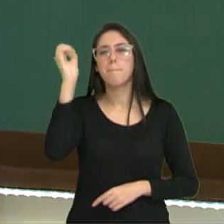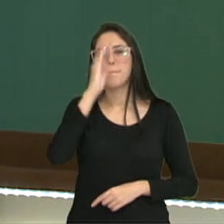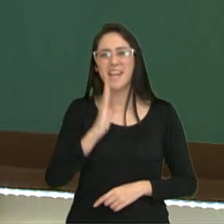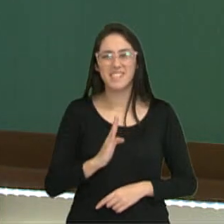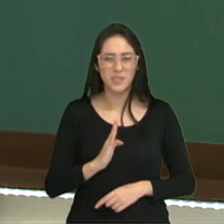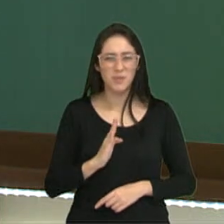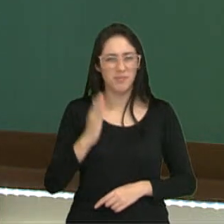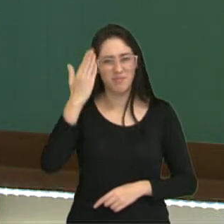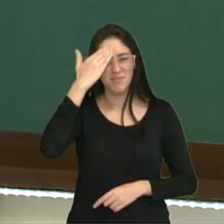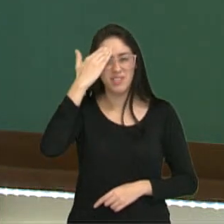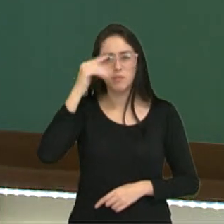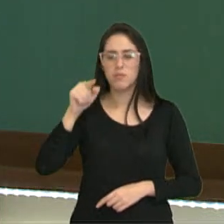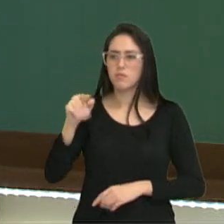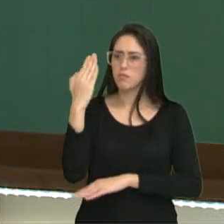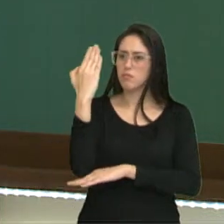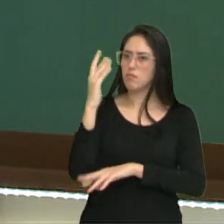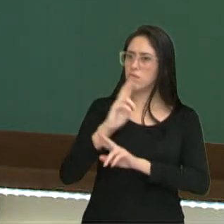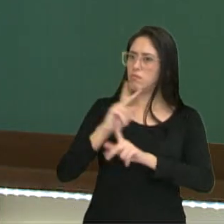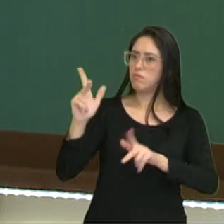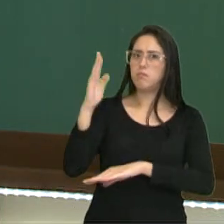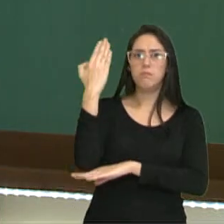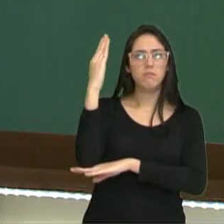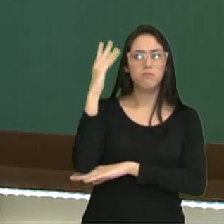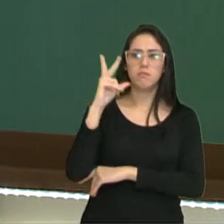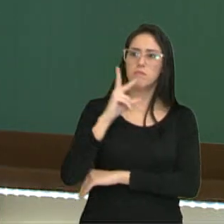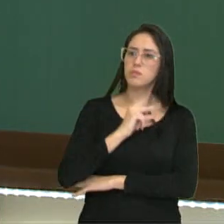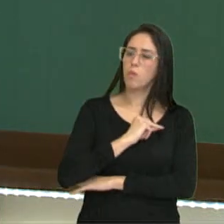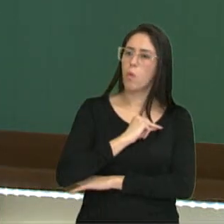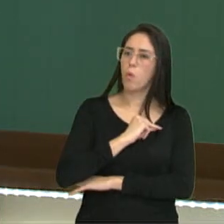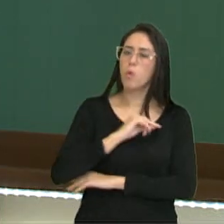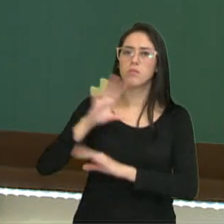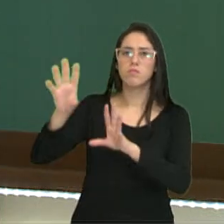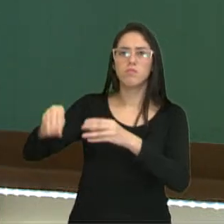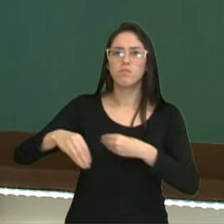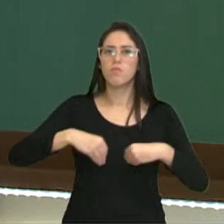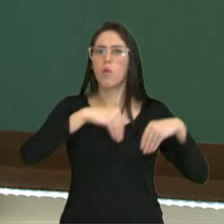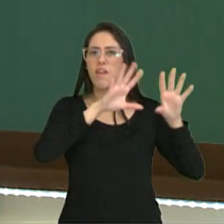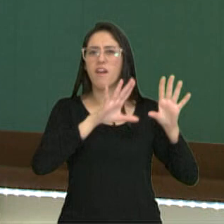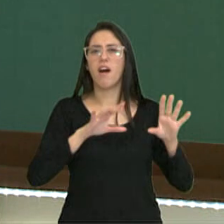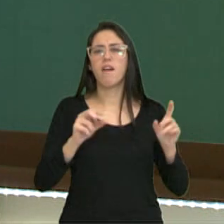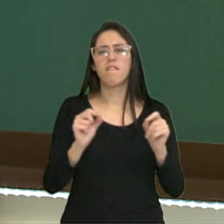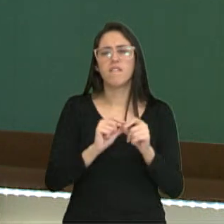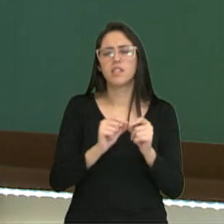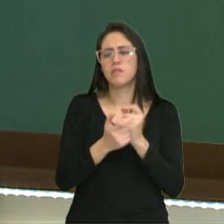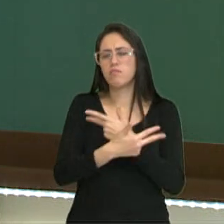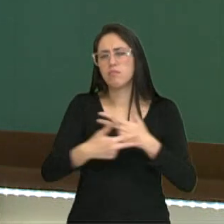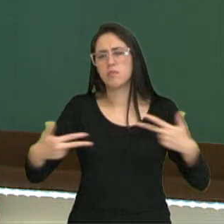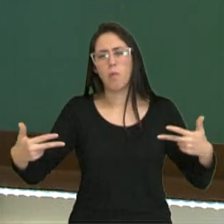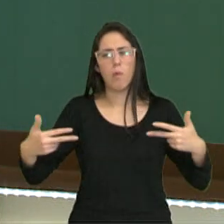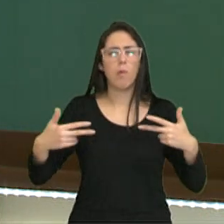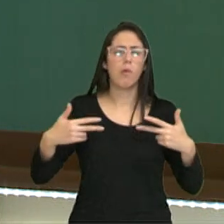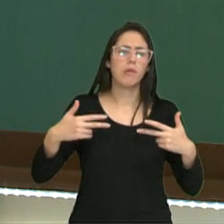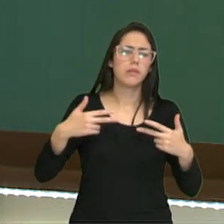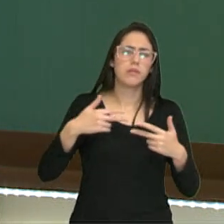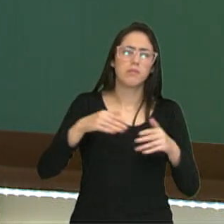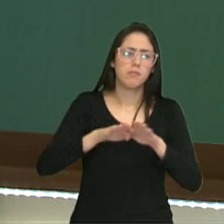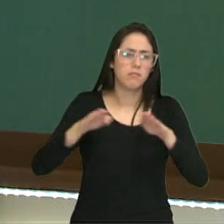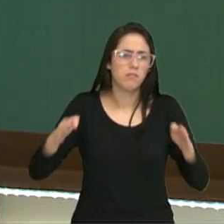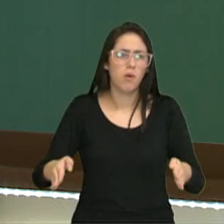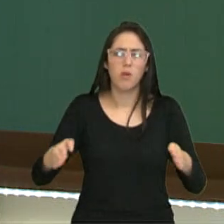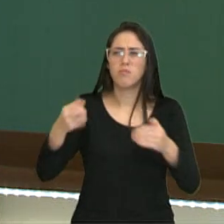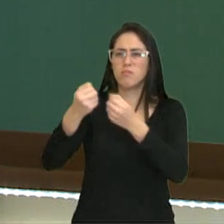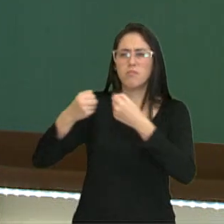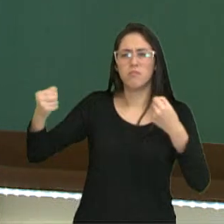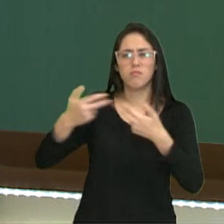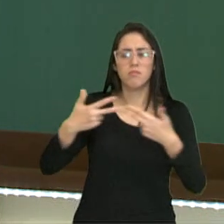pensaram, nossa, vamos levar. E produziam todas essas móveis, né, a partir da nossa madeira.